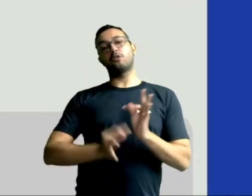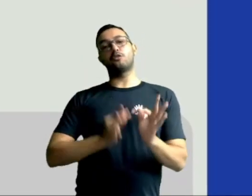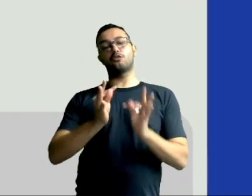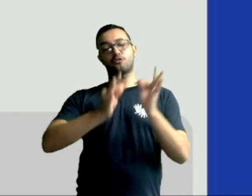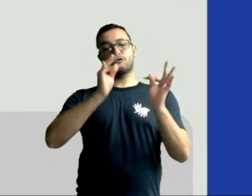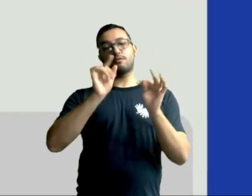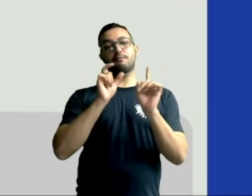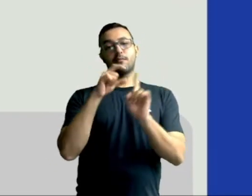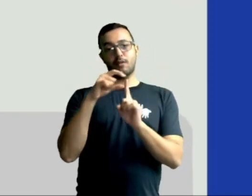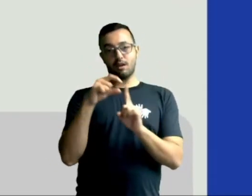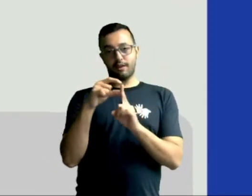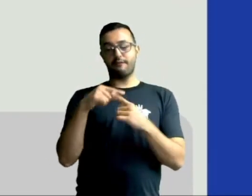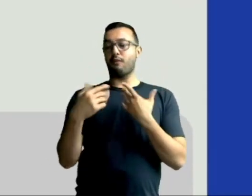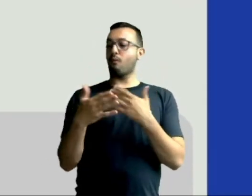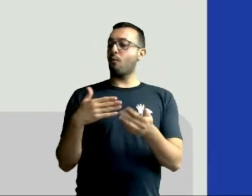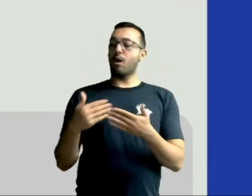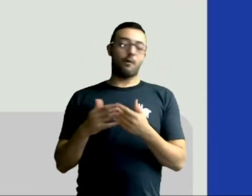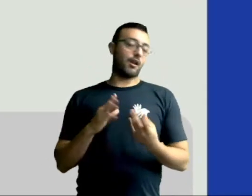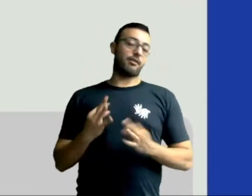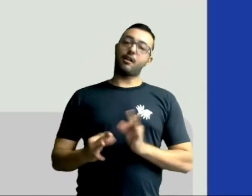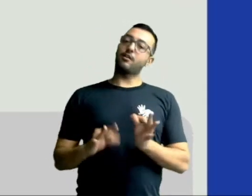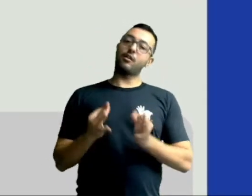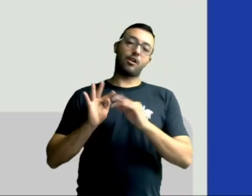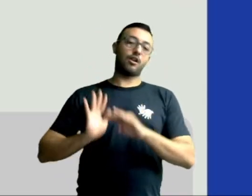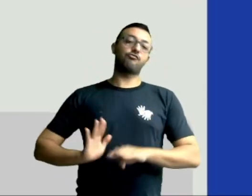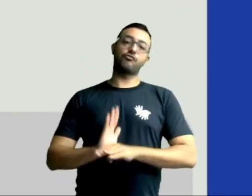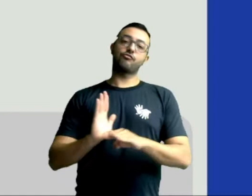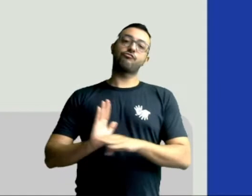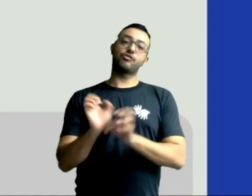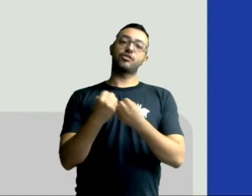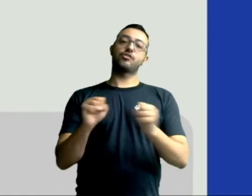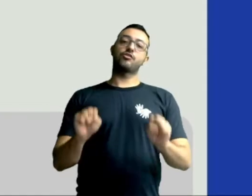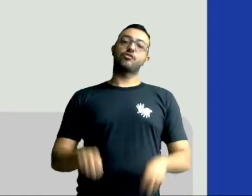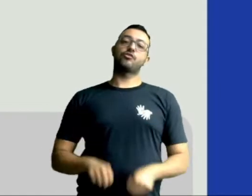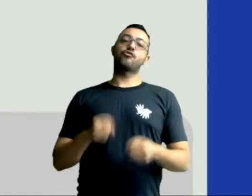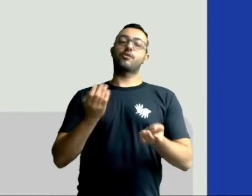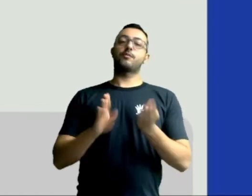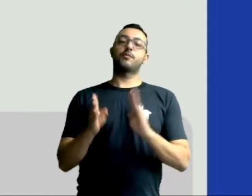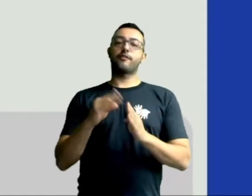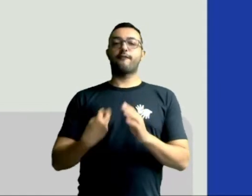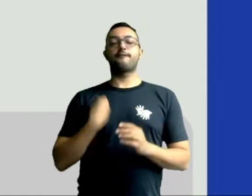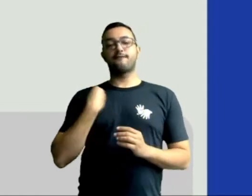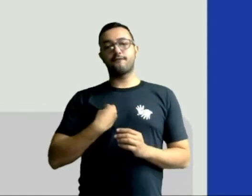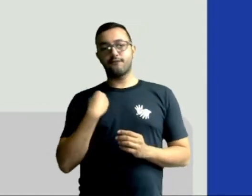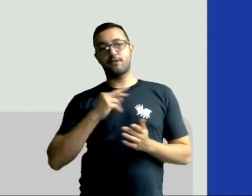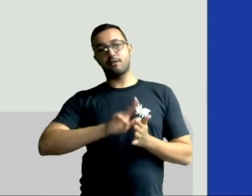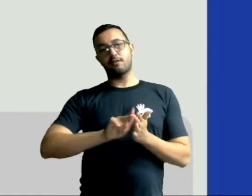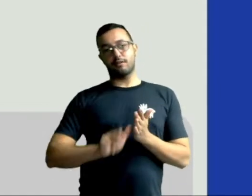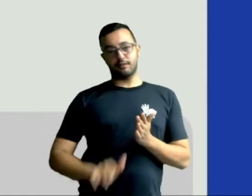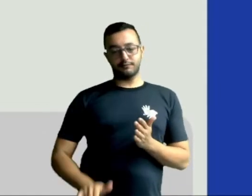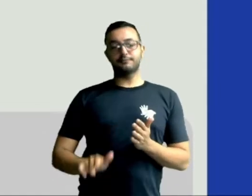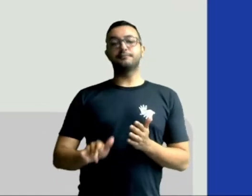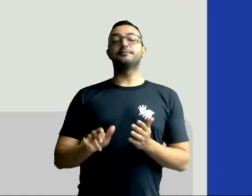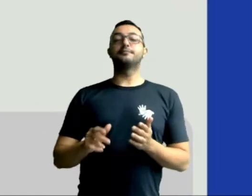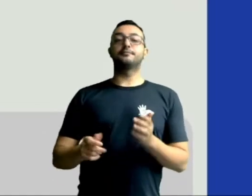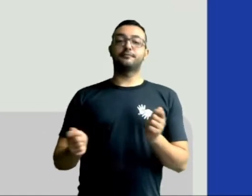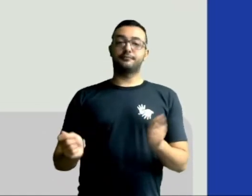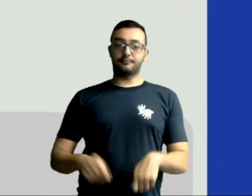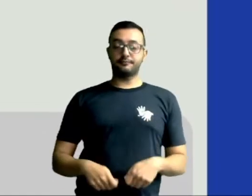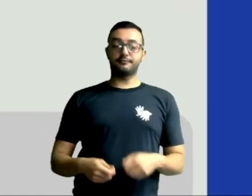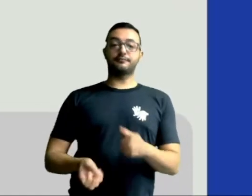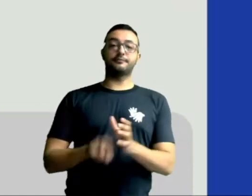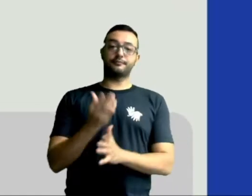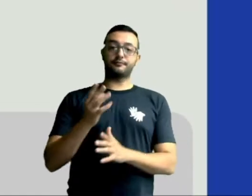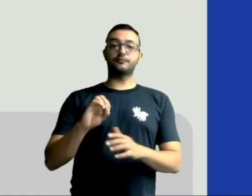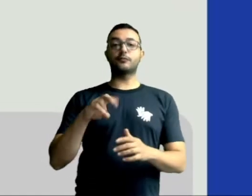como sendo qualquer aplicação tecnológica que usa sistemas biológicos, organismos vivos e seus derivados, para criar